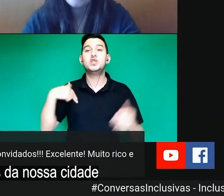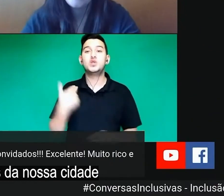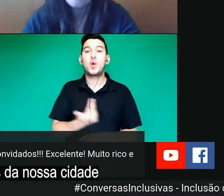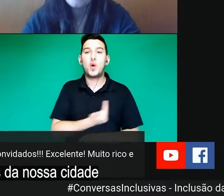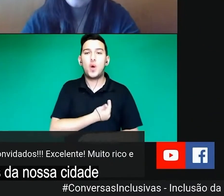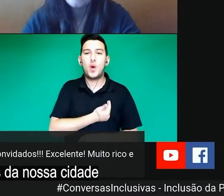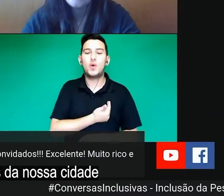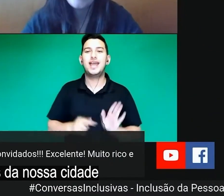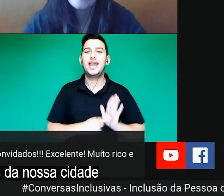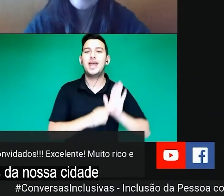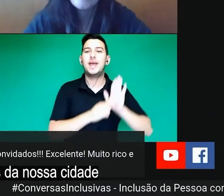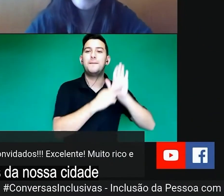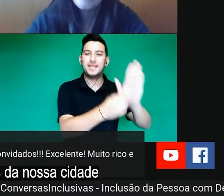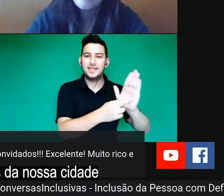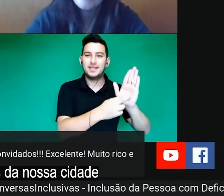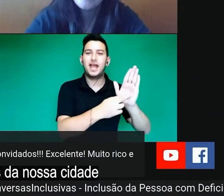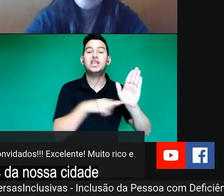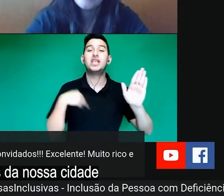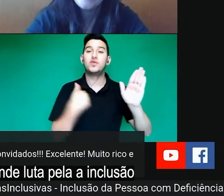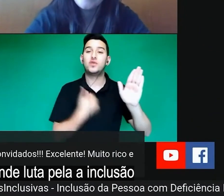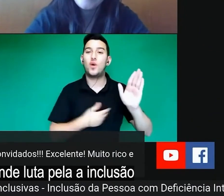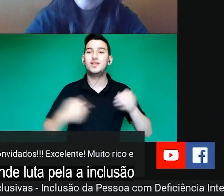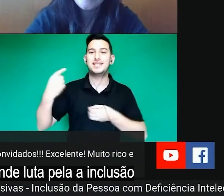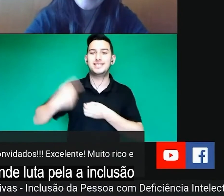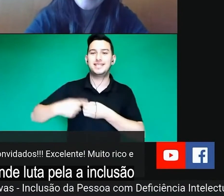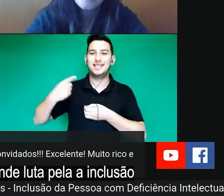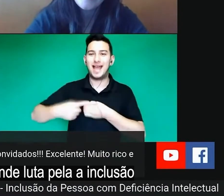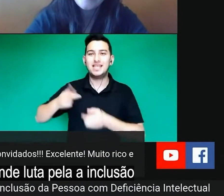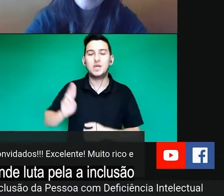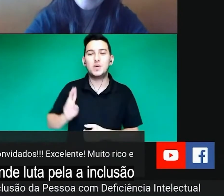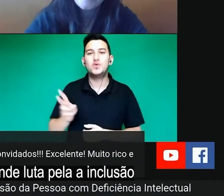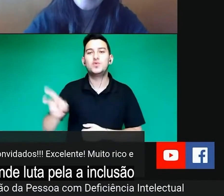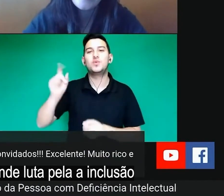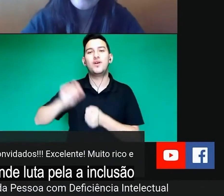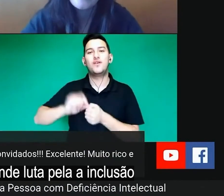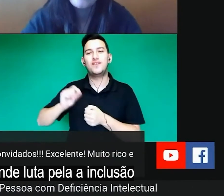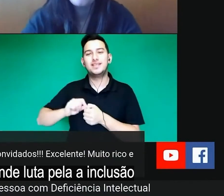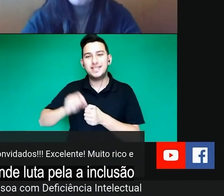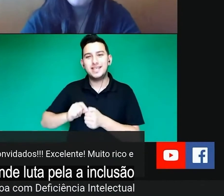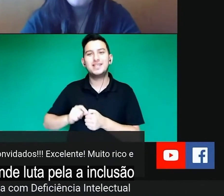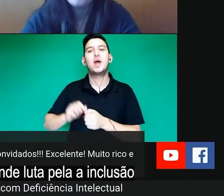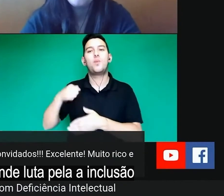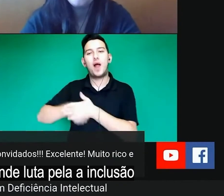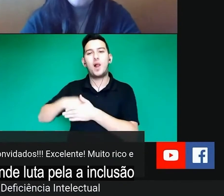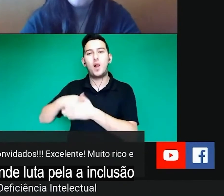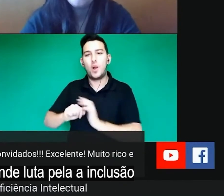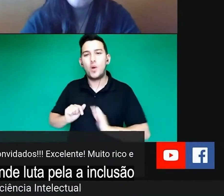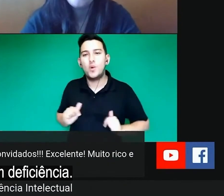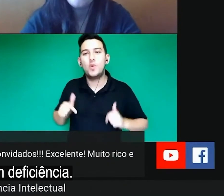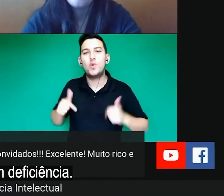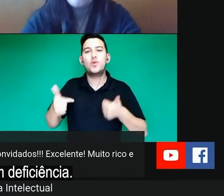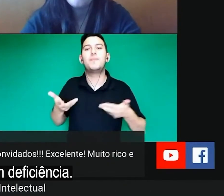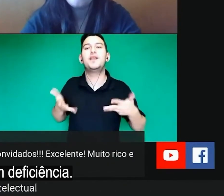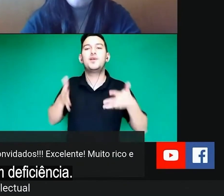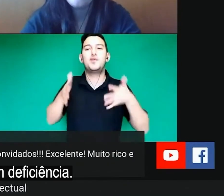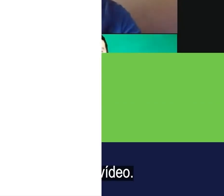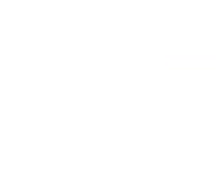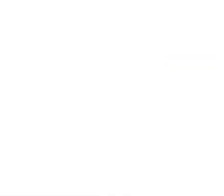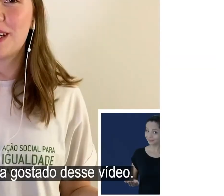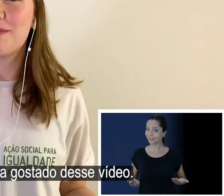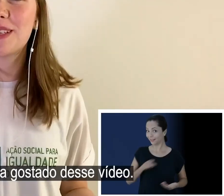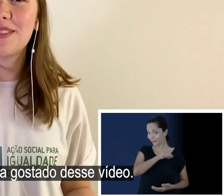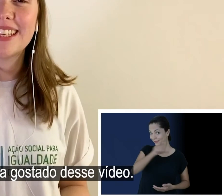Nós, representantes da nossa cidade, continuamos fazendo uma grande luta pela inclusão de pessoas com